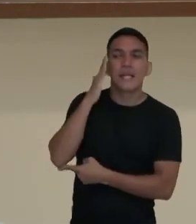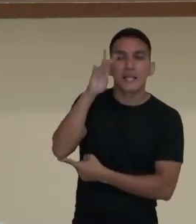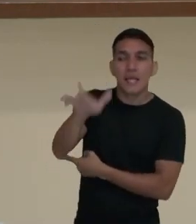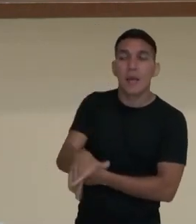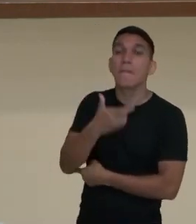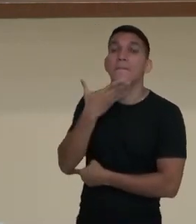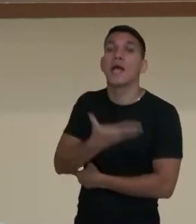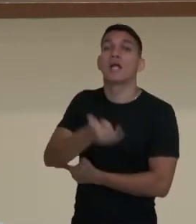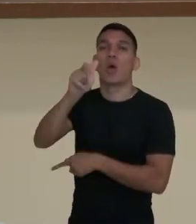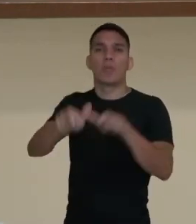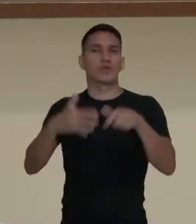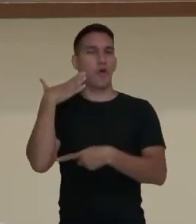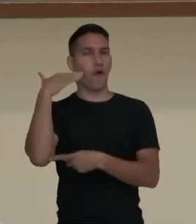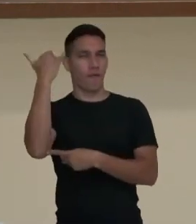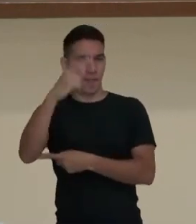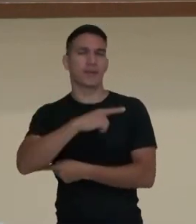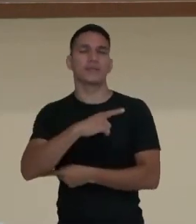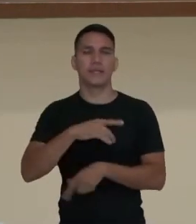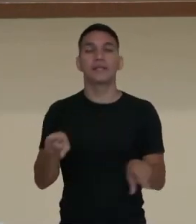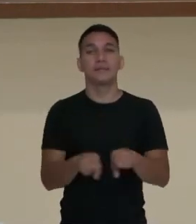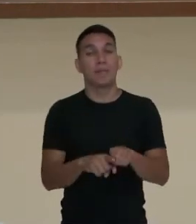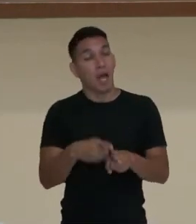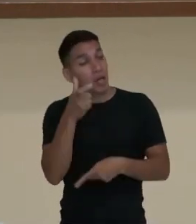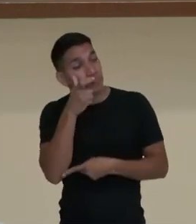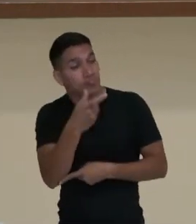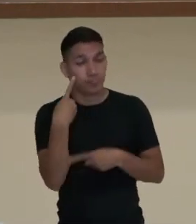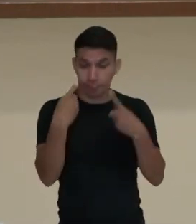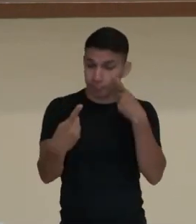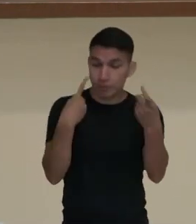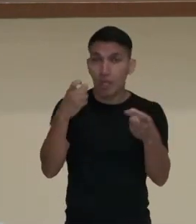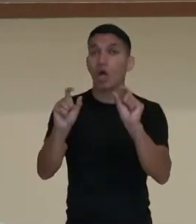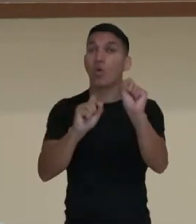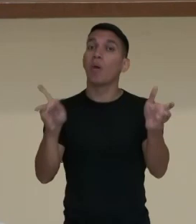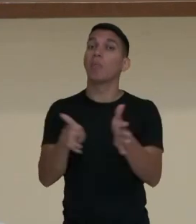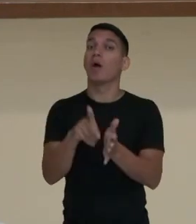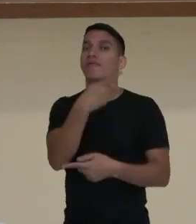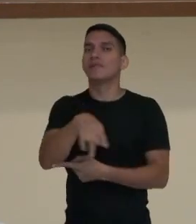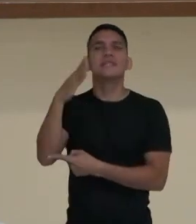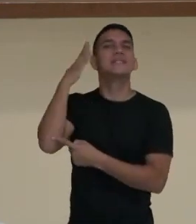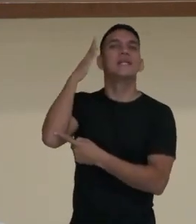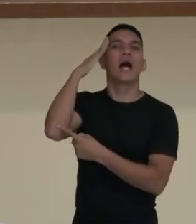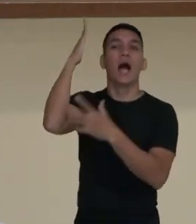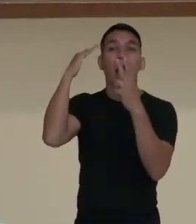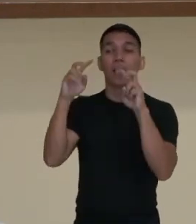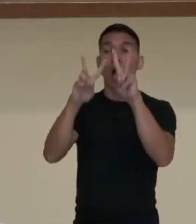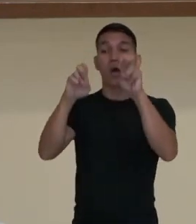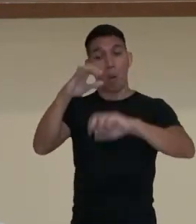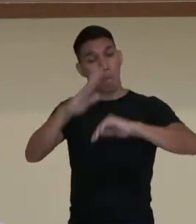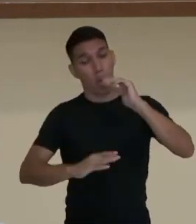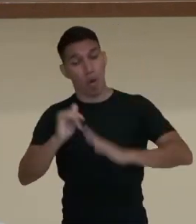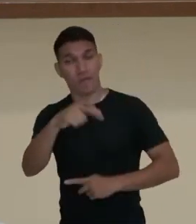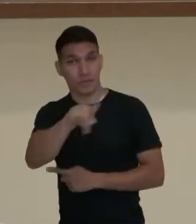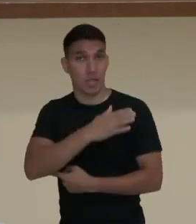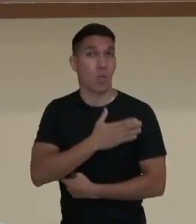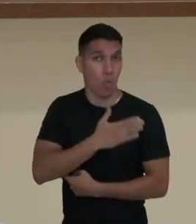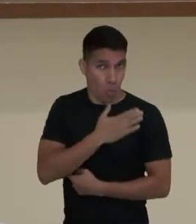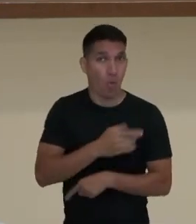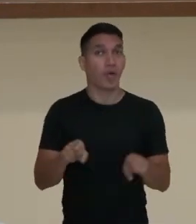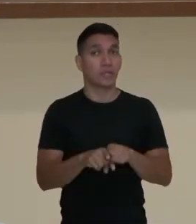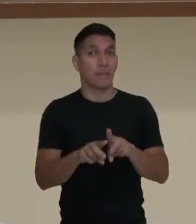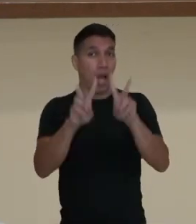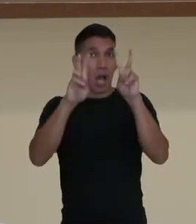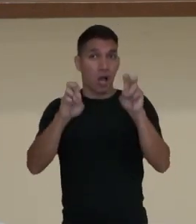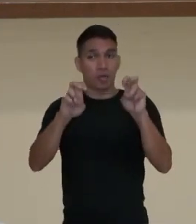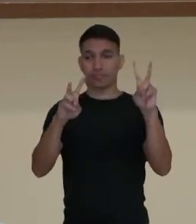melhor pessoas famosas, é interessante para você ficar sabendo a respeito de uma profissão que você gosta, a respeito